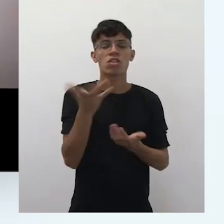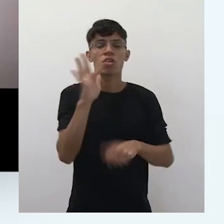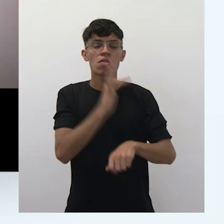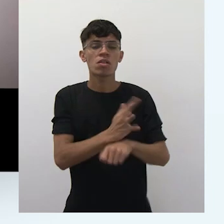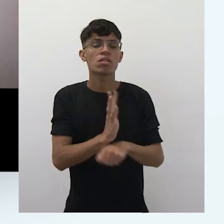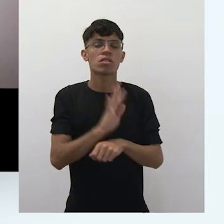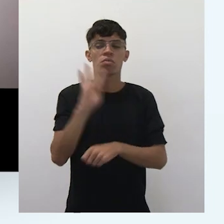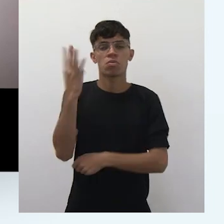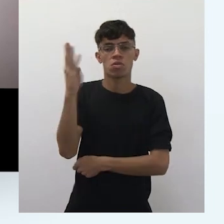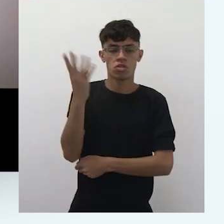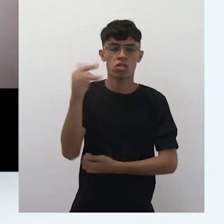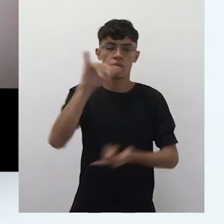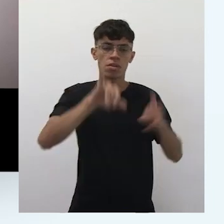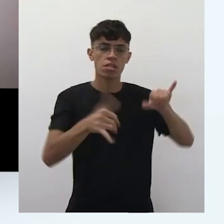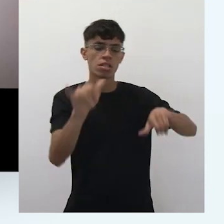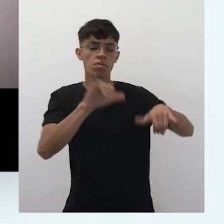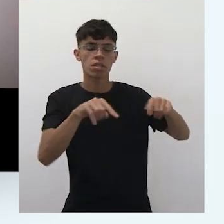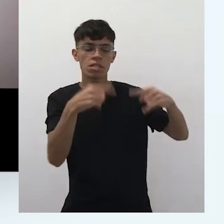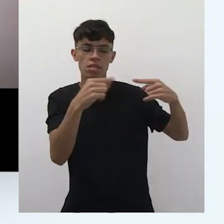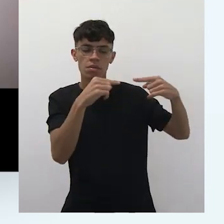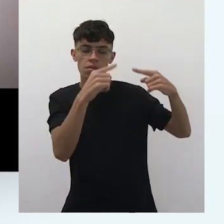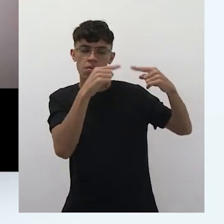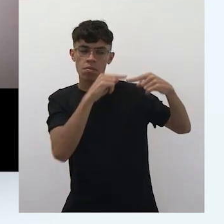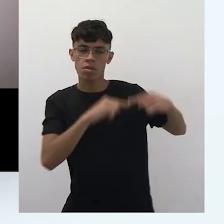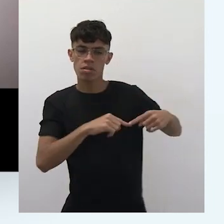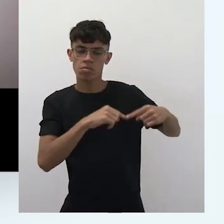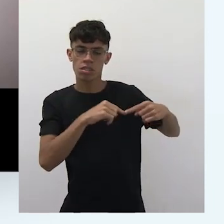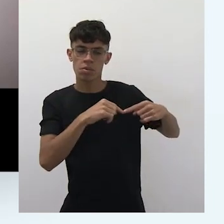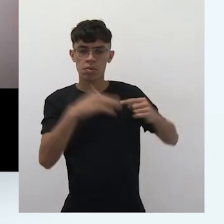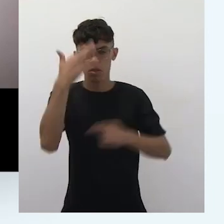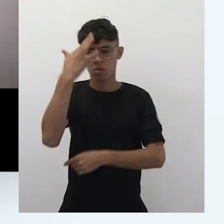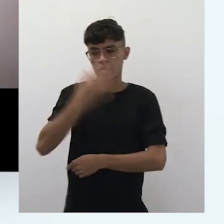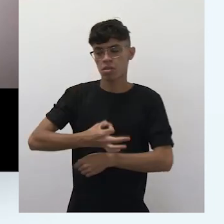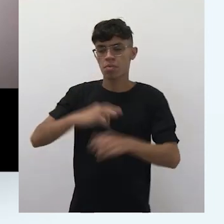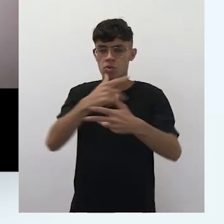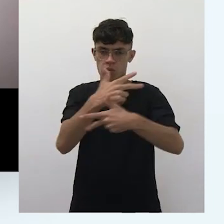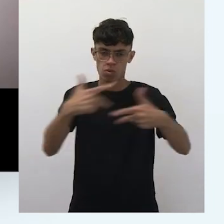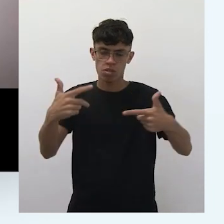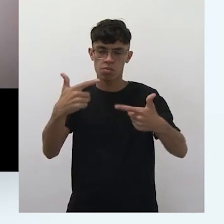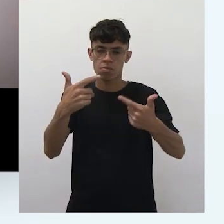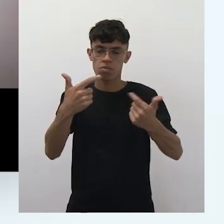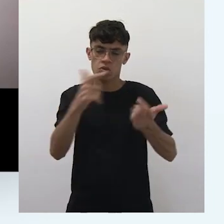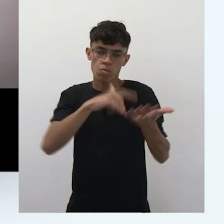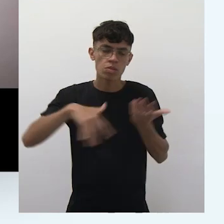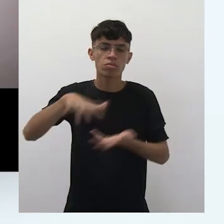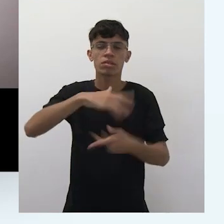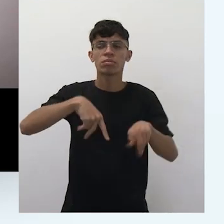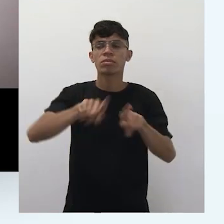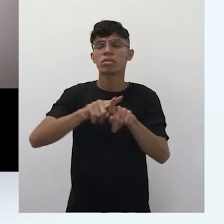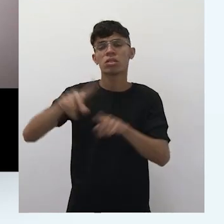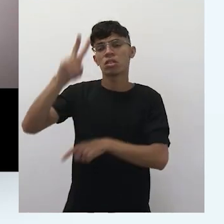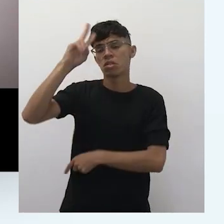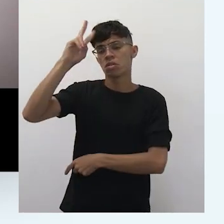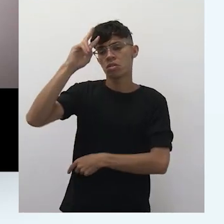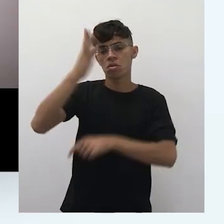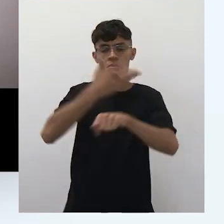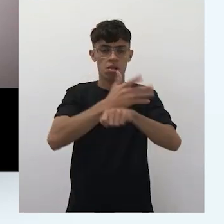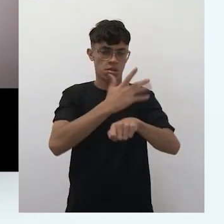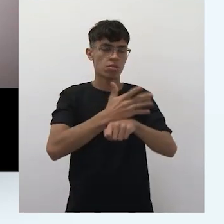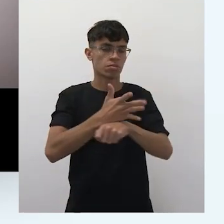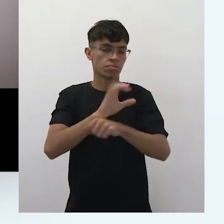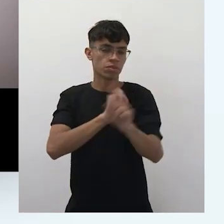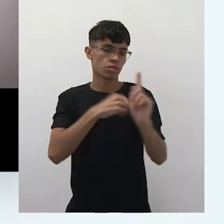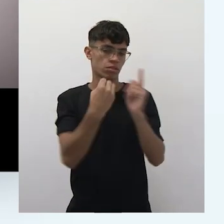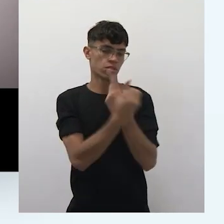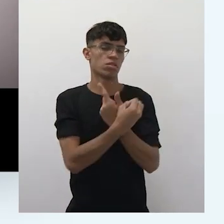da biologia como instrumentos de leitura do mundo, numa perspectiva histórico-crítica, a prática social inicial